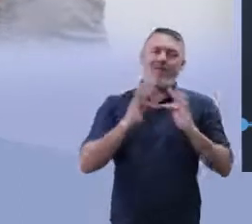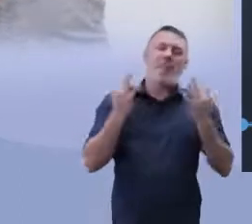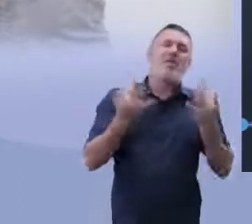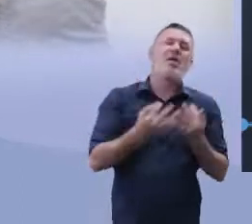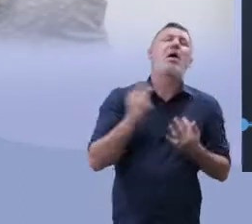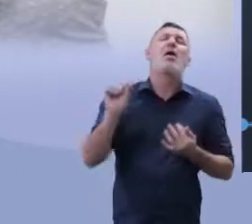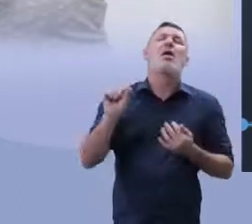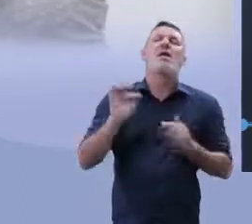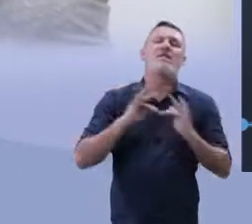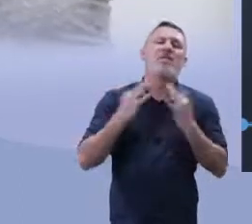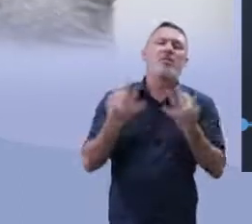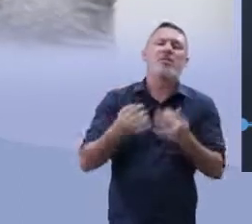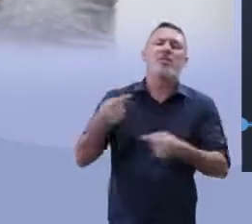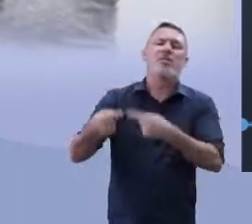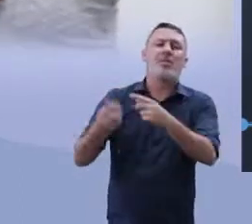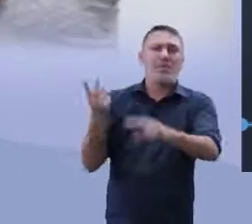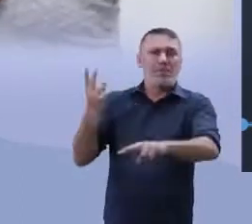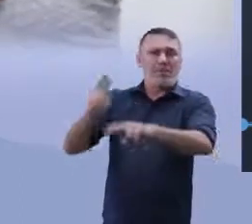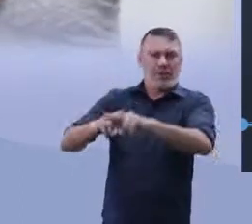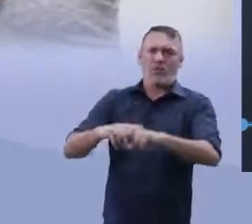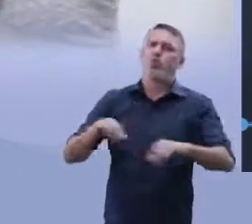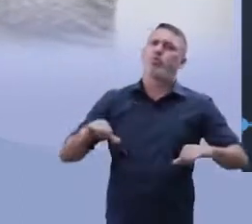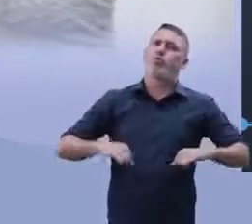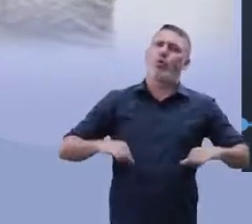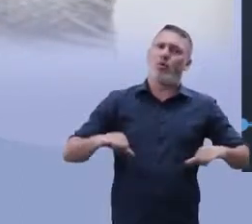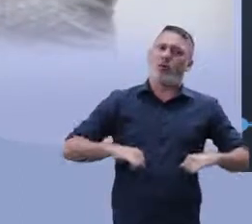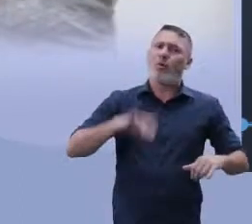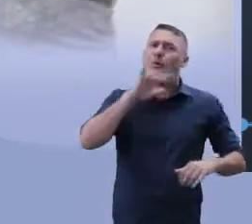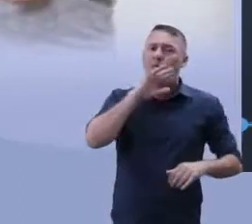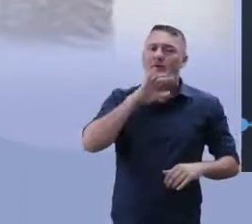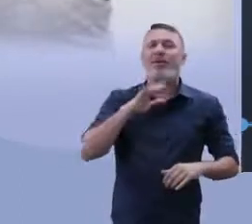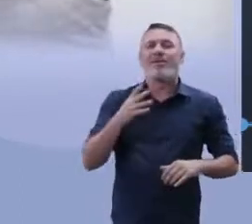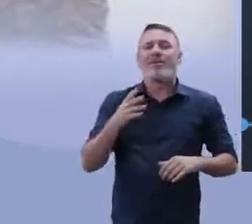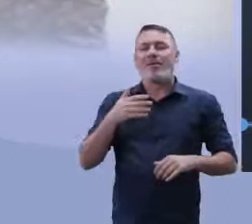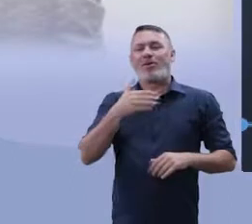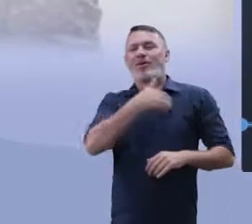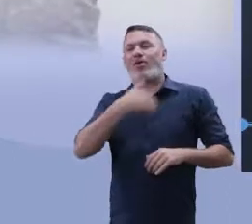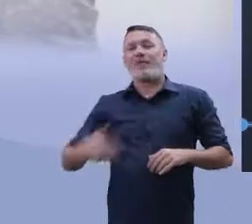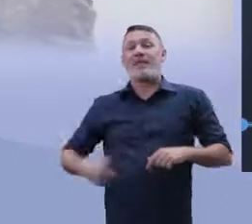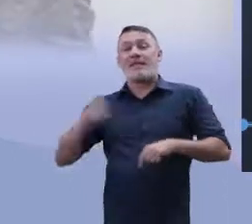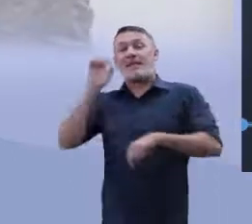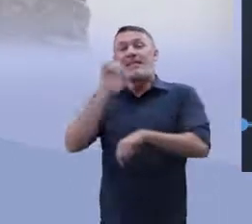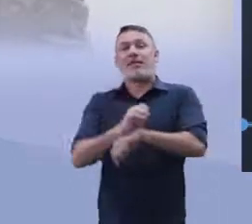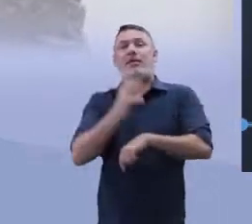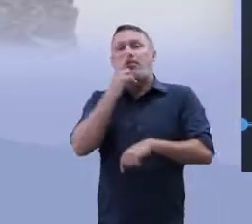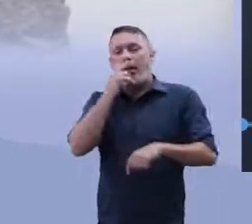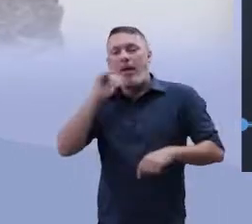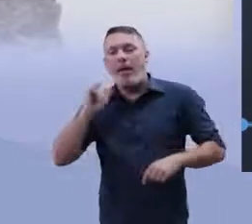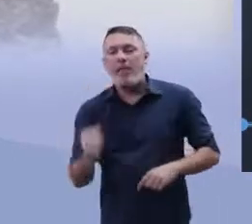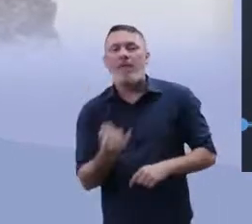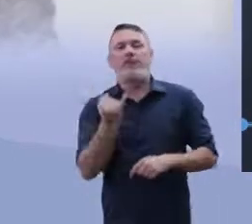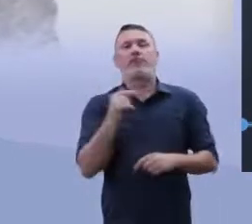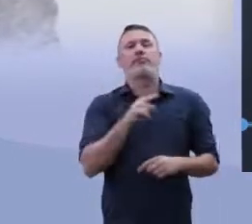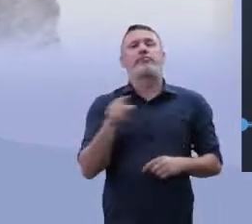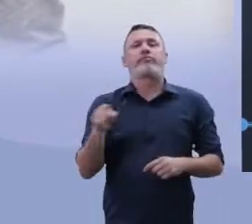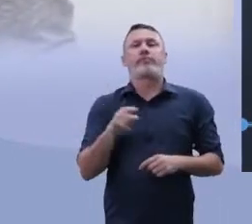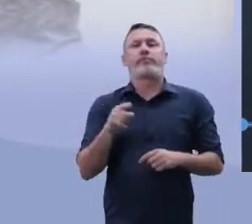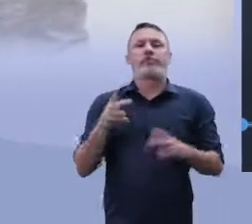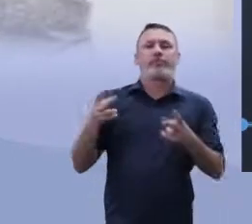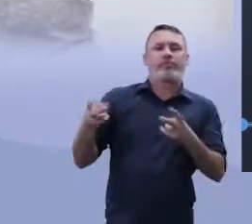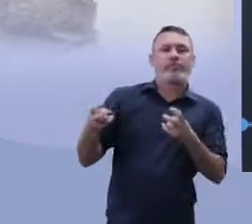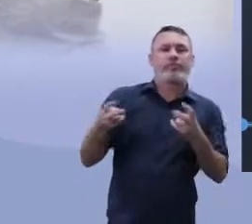ali. Então, o Estado acaba, entre aspas, se aproveitando disso aí. O Estado no geral, tá, queridos? Um Estado que não